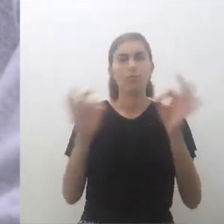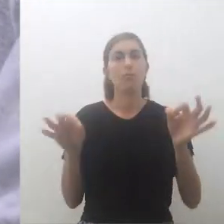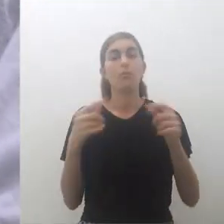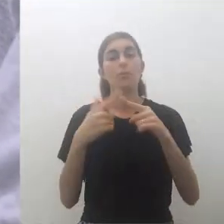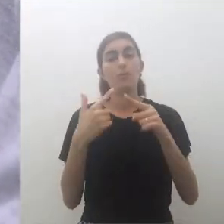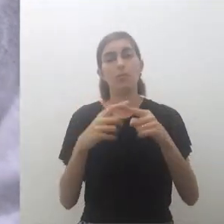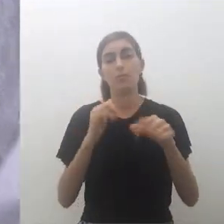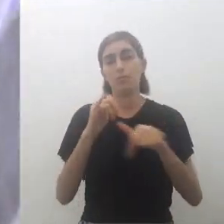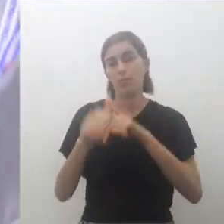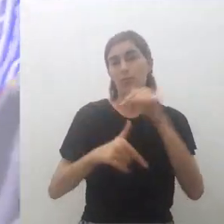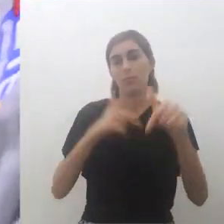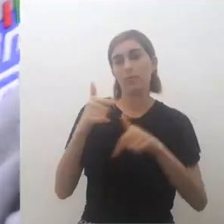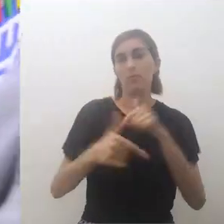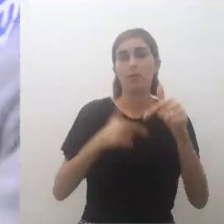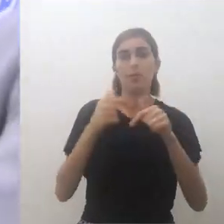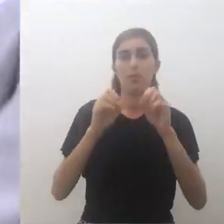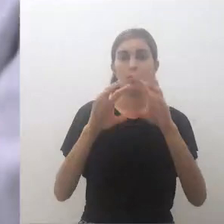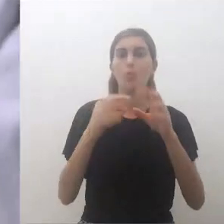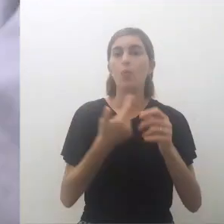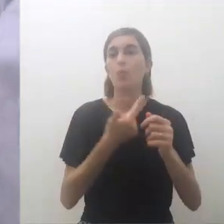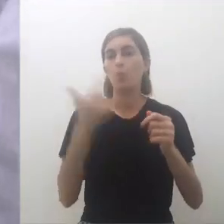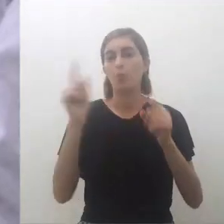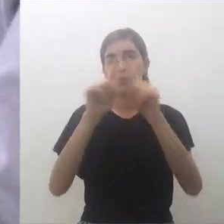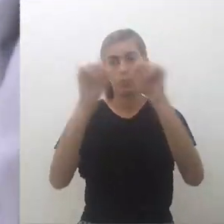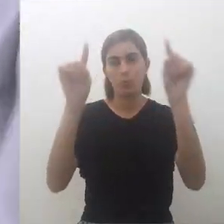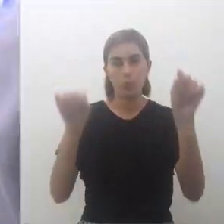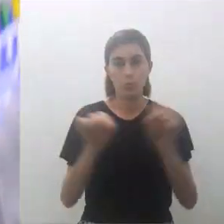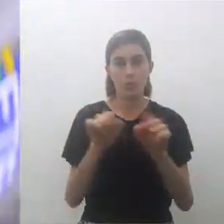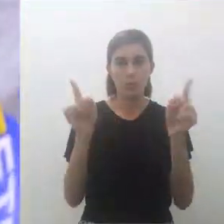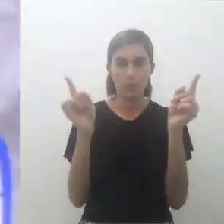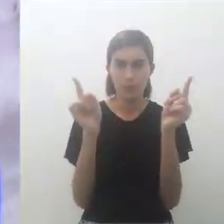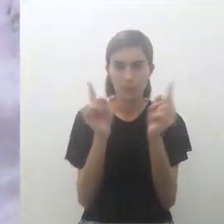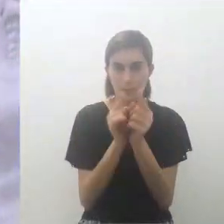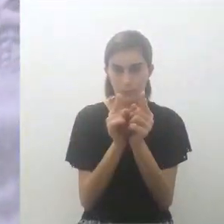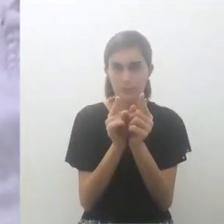se eu trabalho com outro quadrado menor,